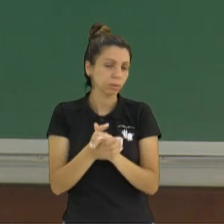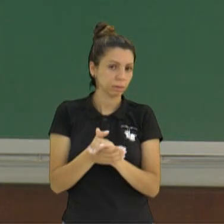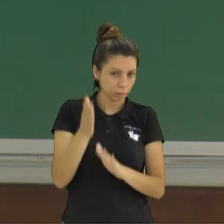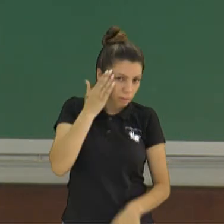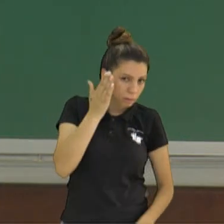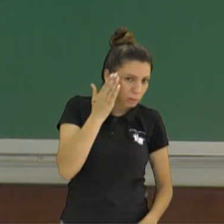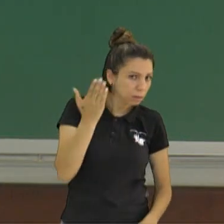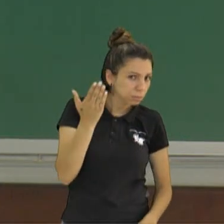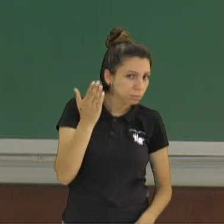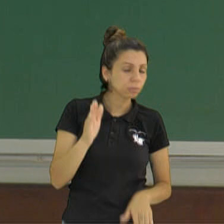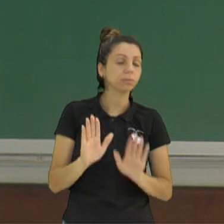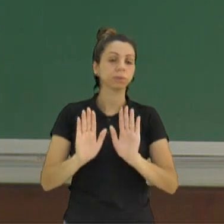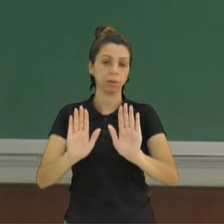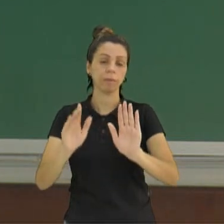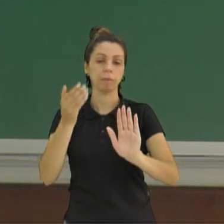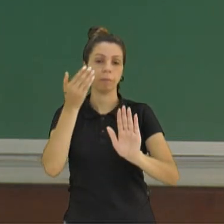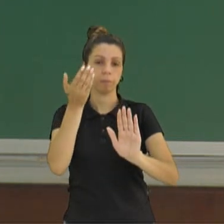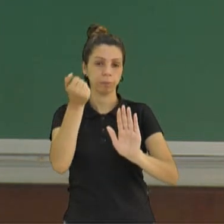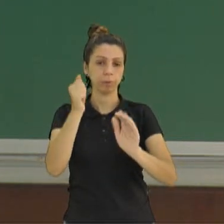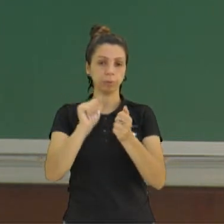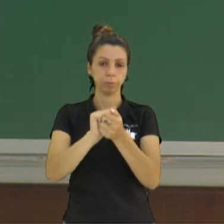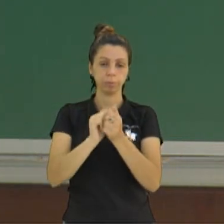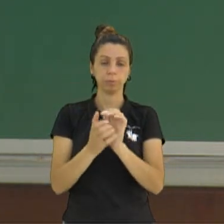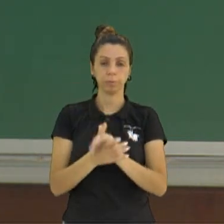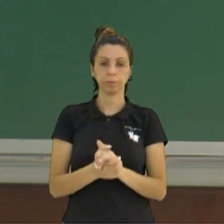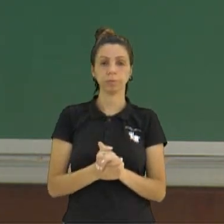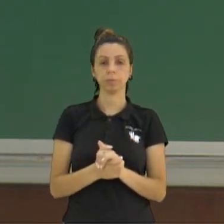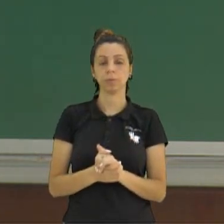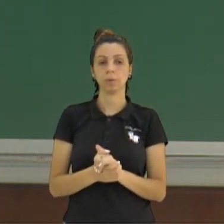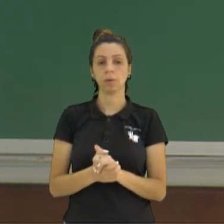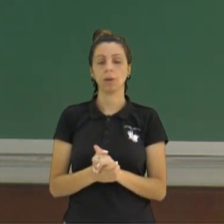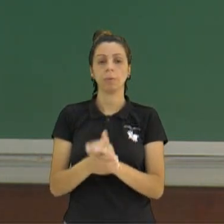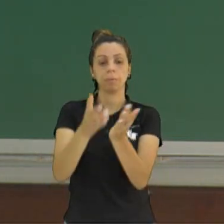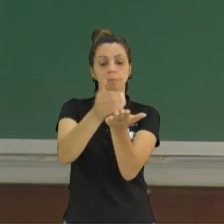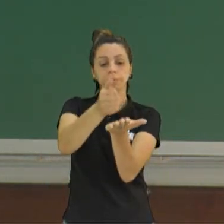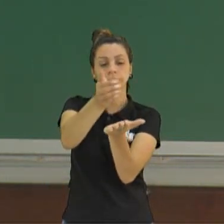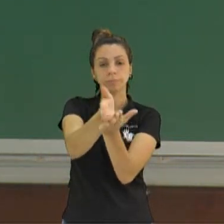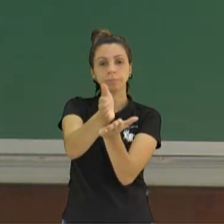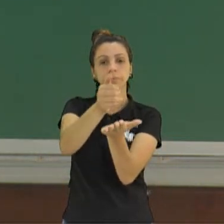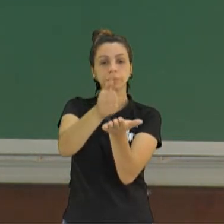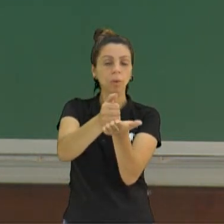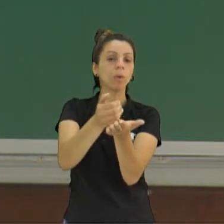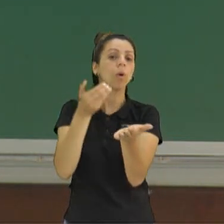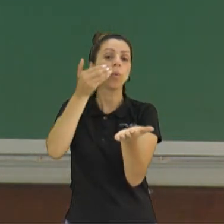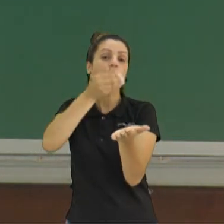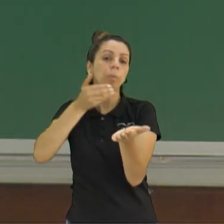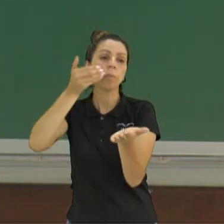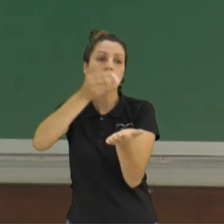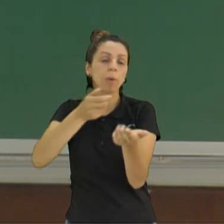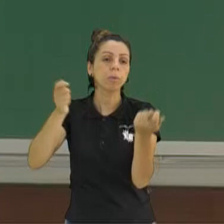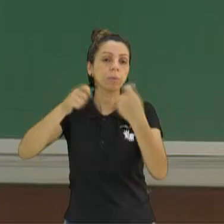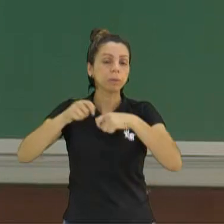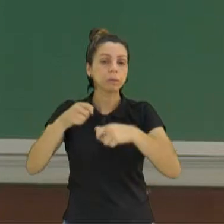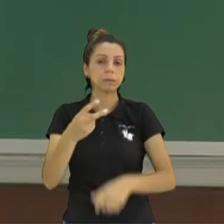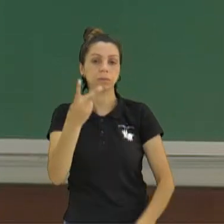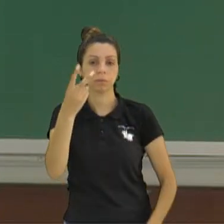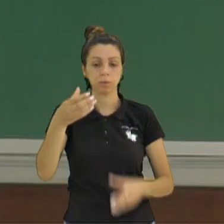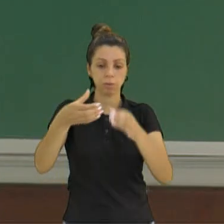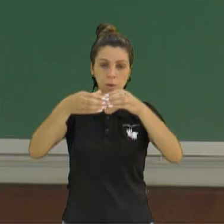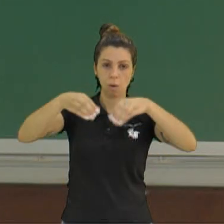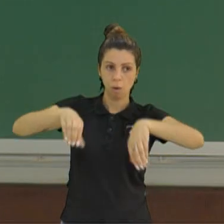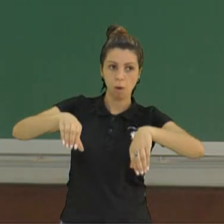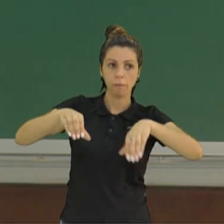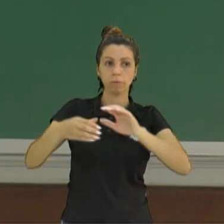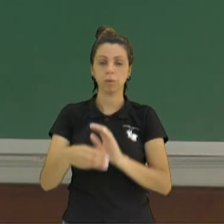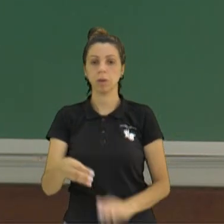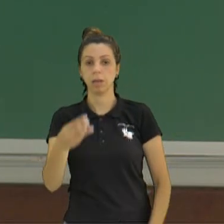comigo. Para fazer um bolo, eu preciso de 2 ovos e 3 xícaras de farinha de trigo, certo?